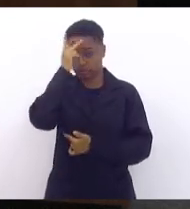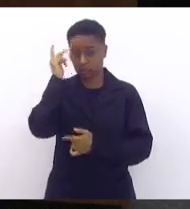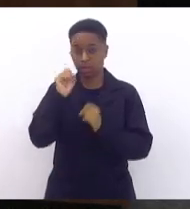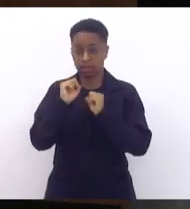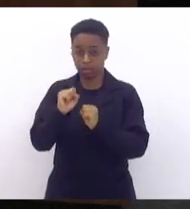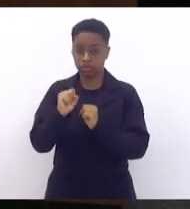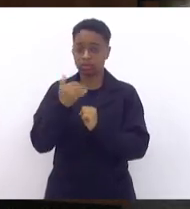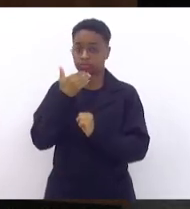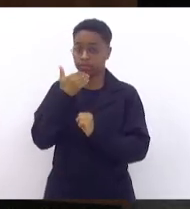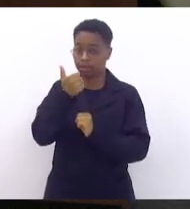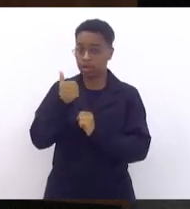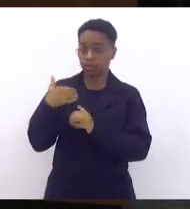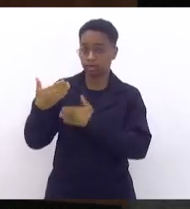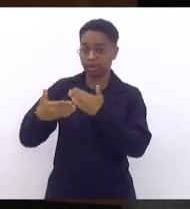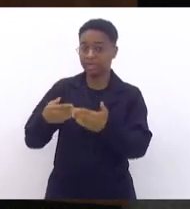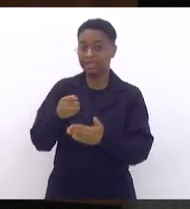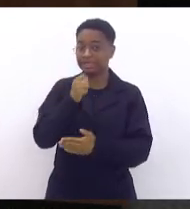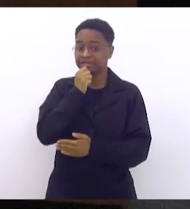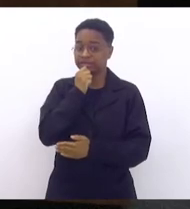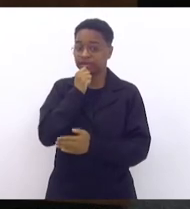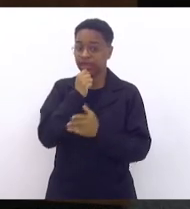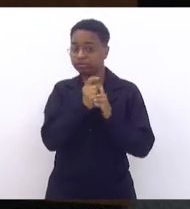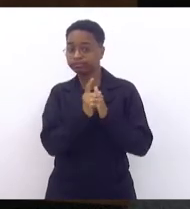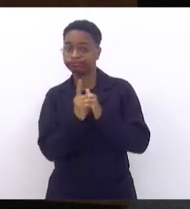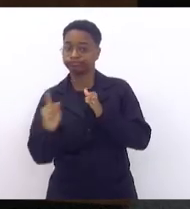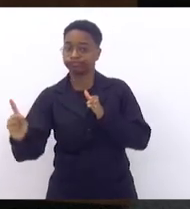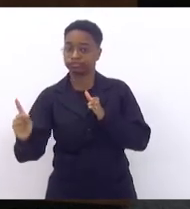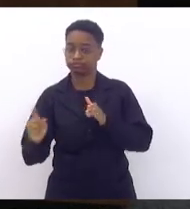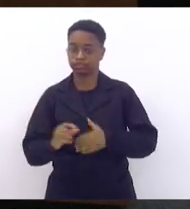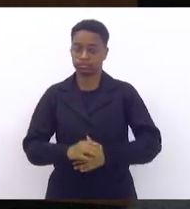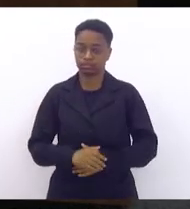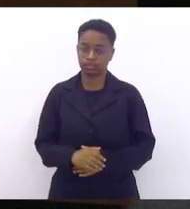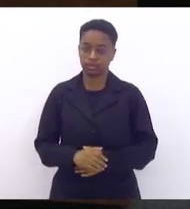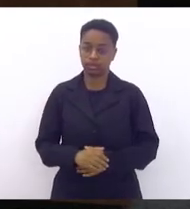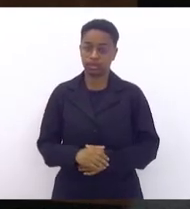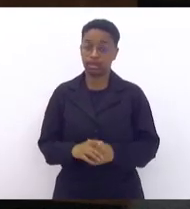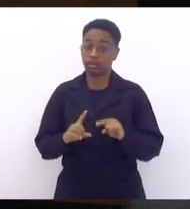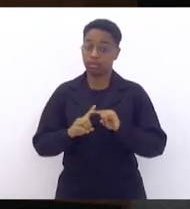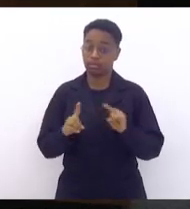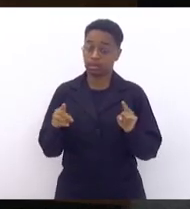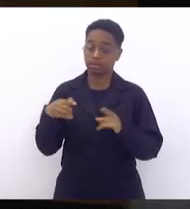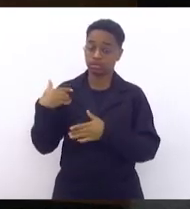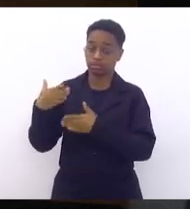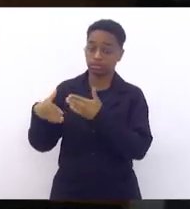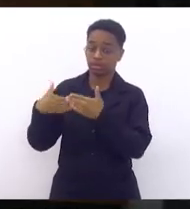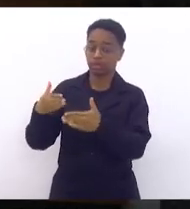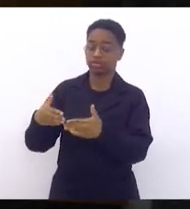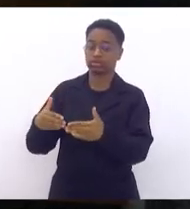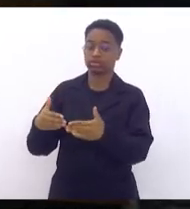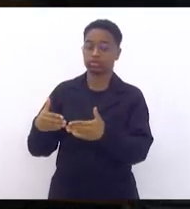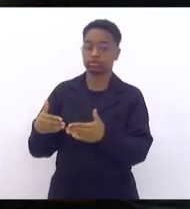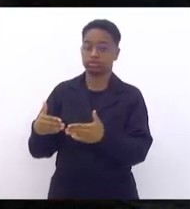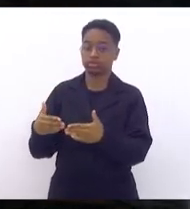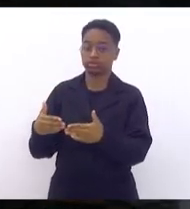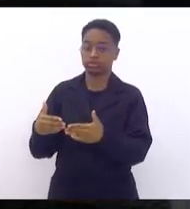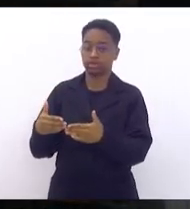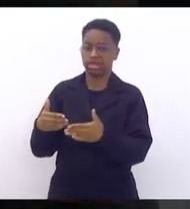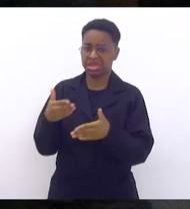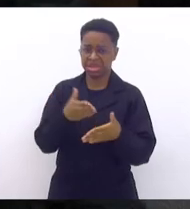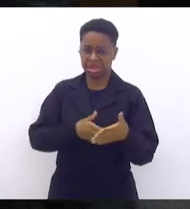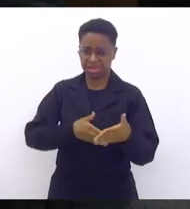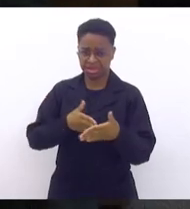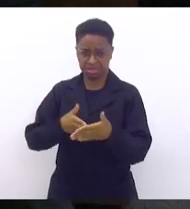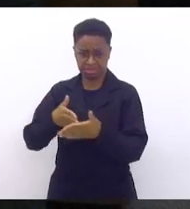internadas, alijadas da sociedade. Agora, este processo evolutivo não